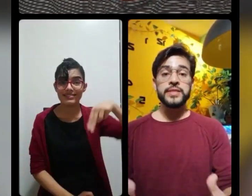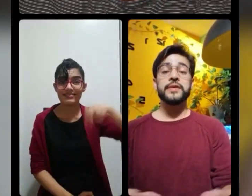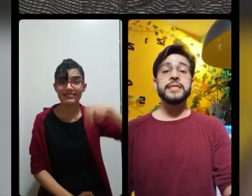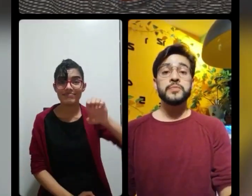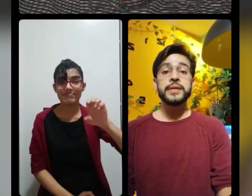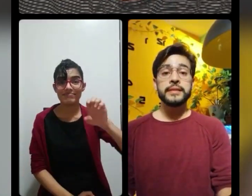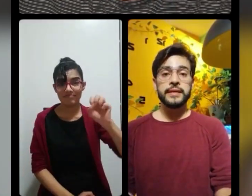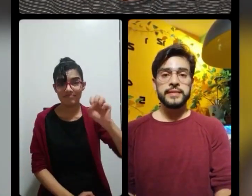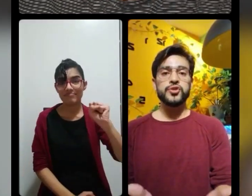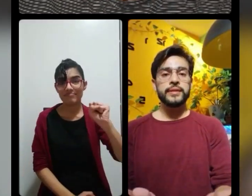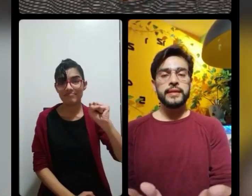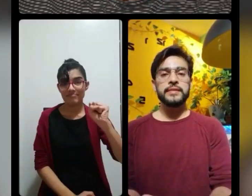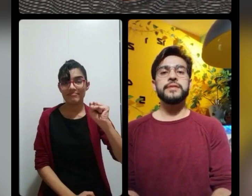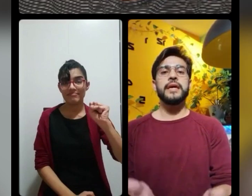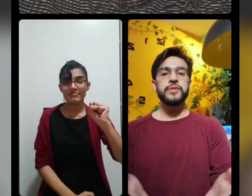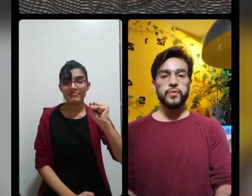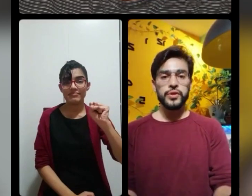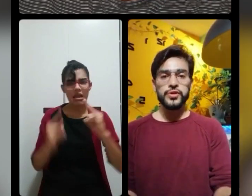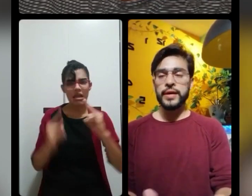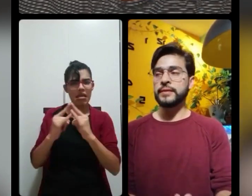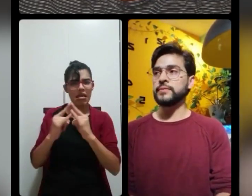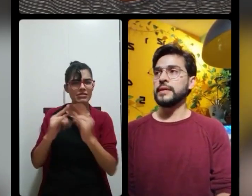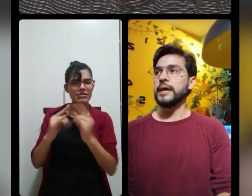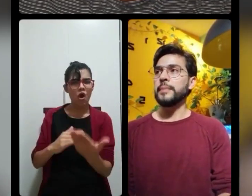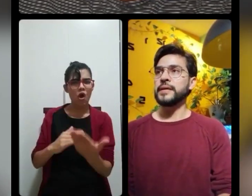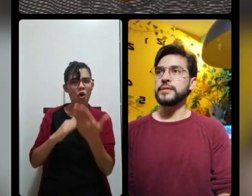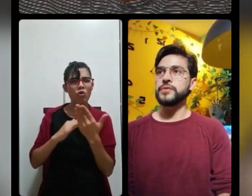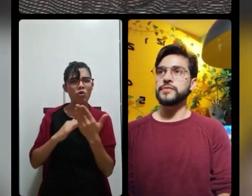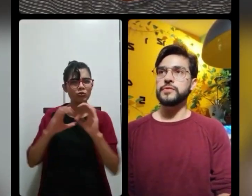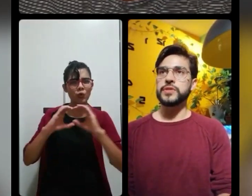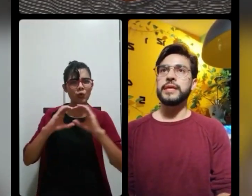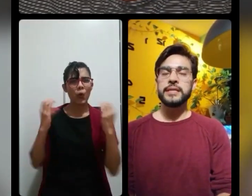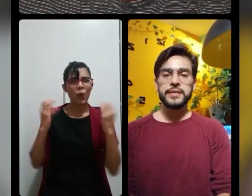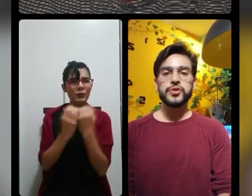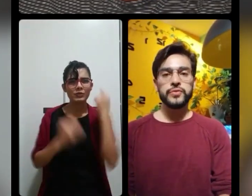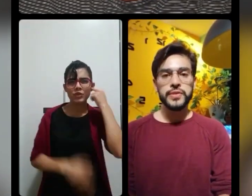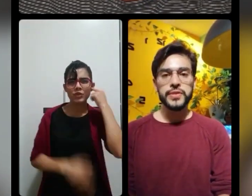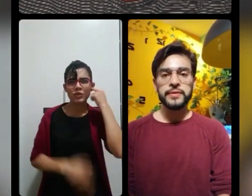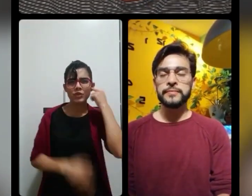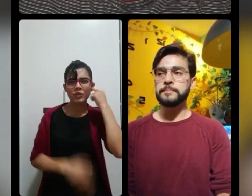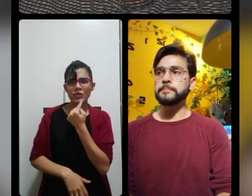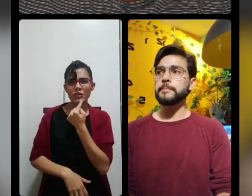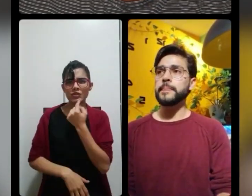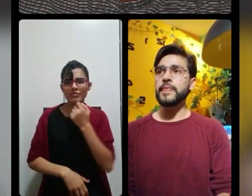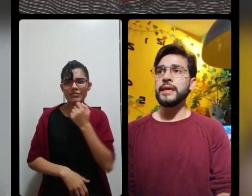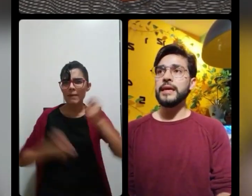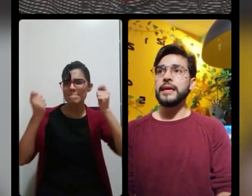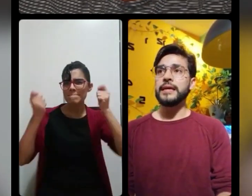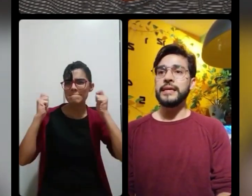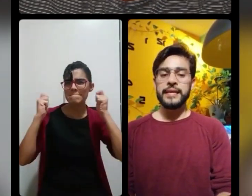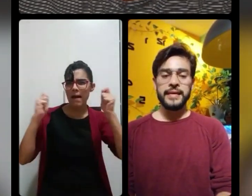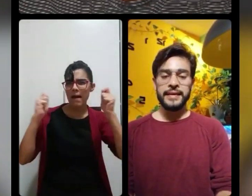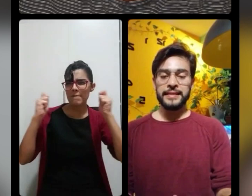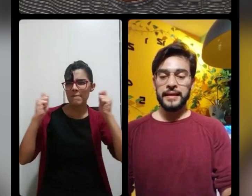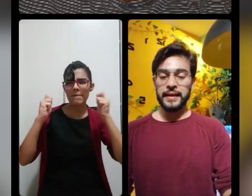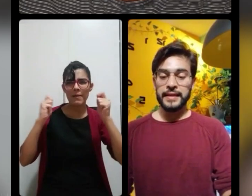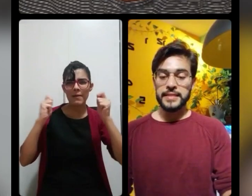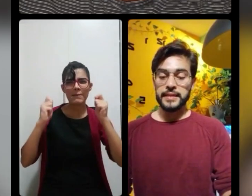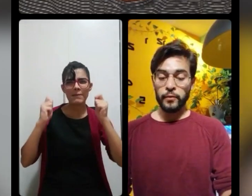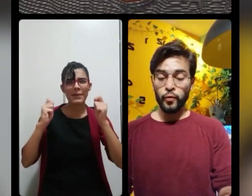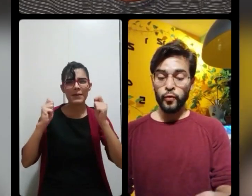várias pautas, várias bandeiras a gente tem levantado e conquistado a partir do esforço dessa instituição.